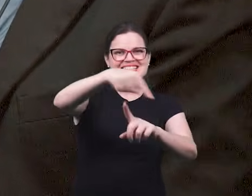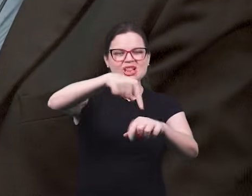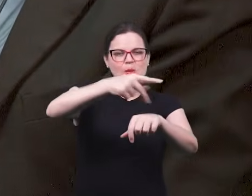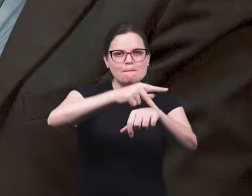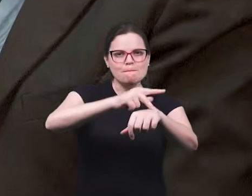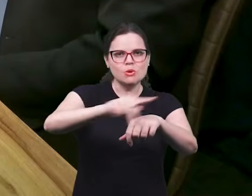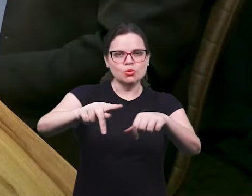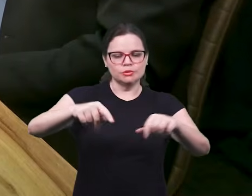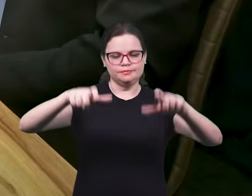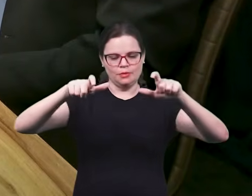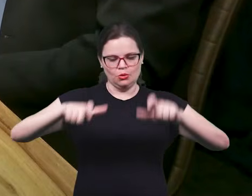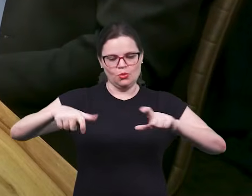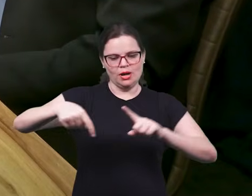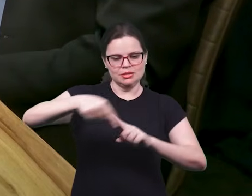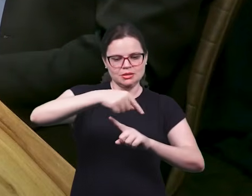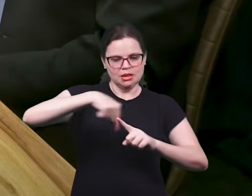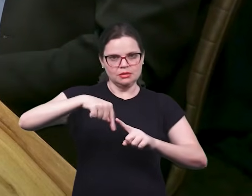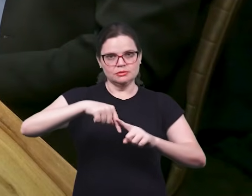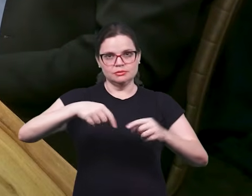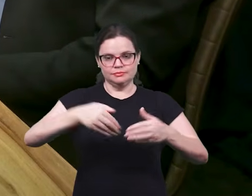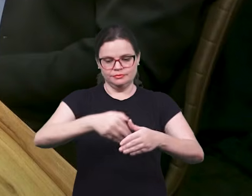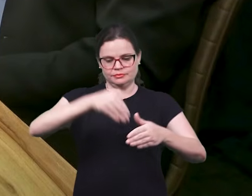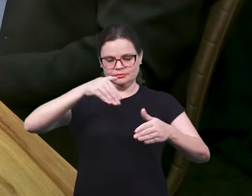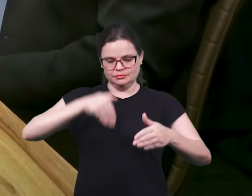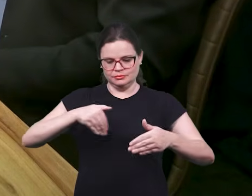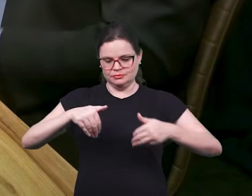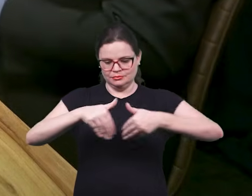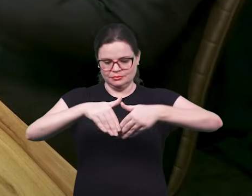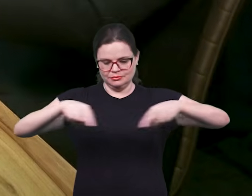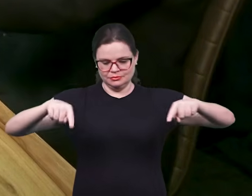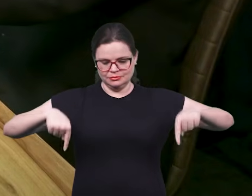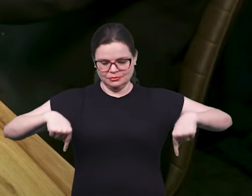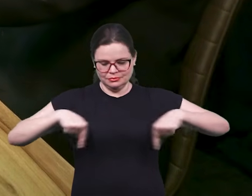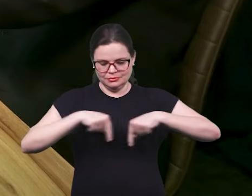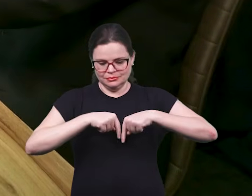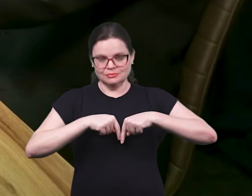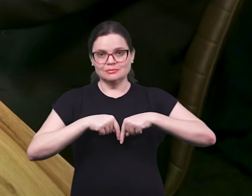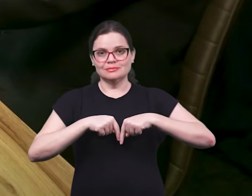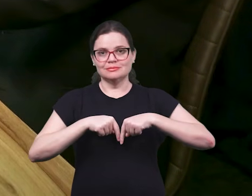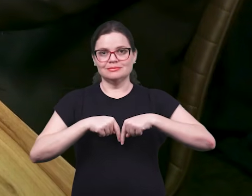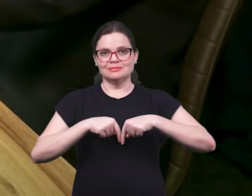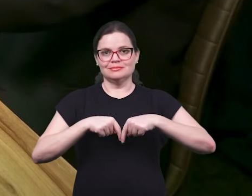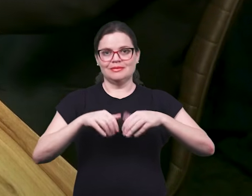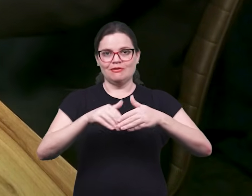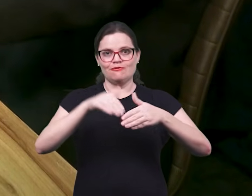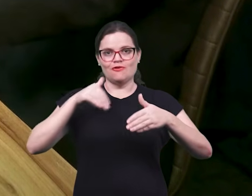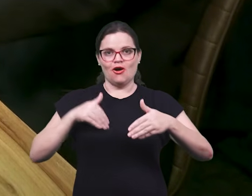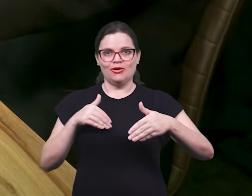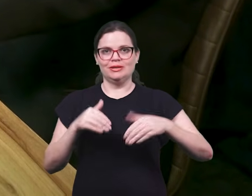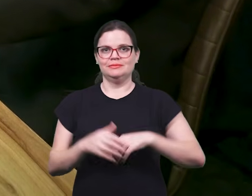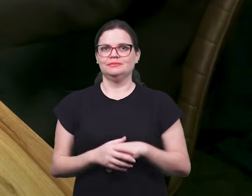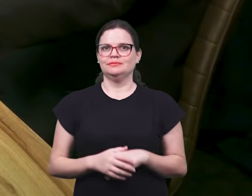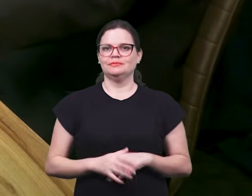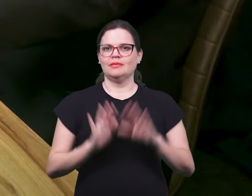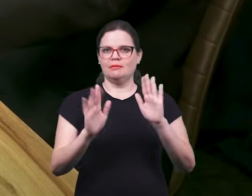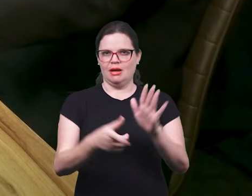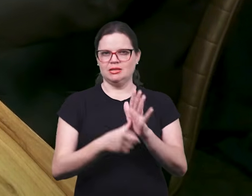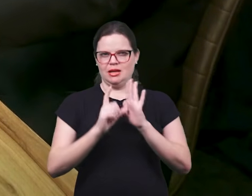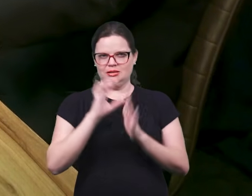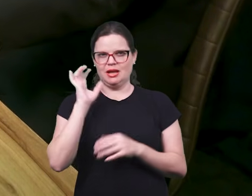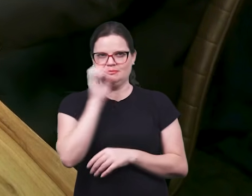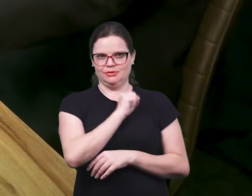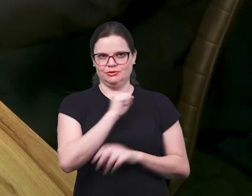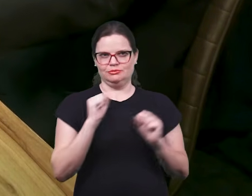Santíssimo, falamos do Santo, e agora podemos falar, né, pastor Diniz, sobre a parte externa. Me permita só claro.